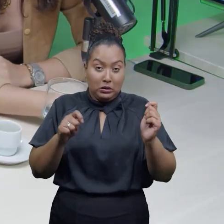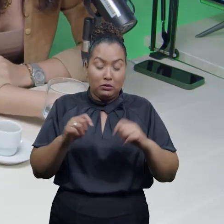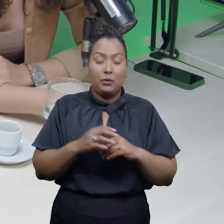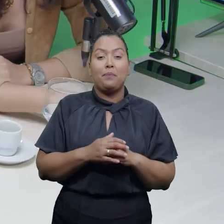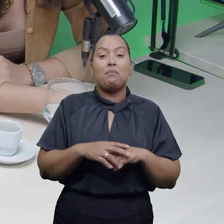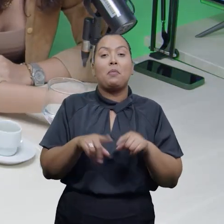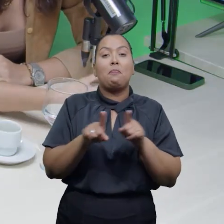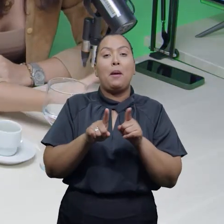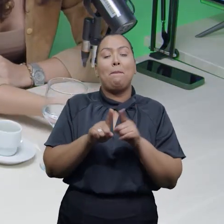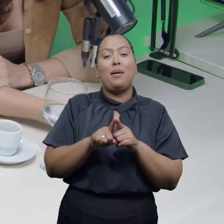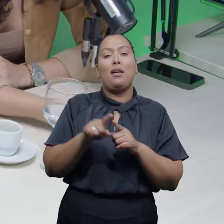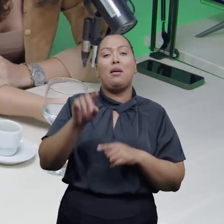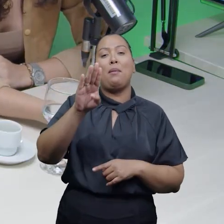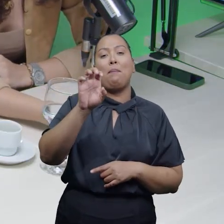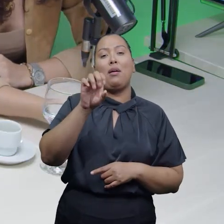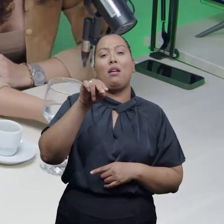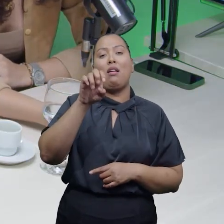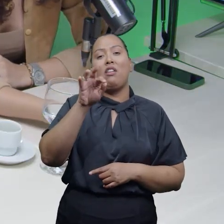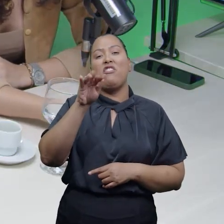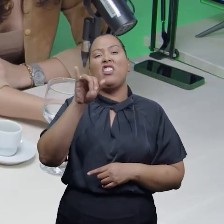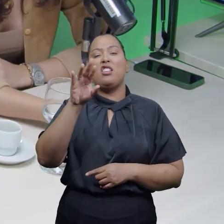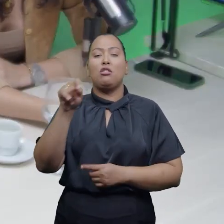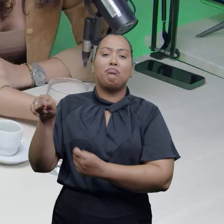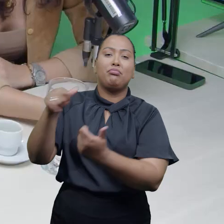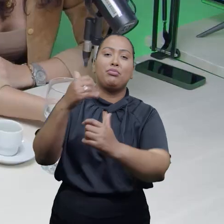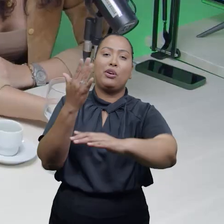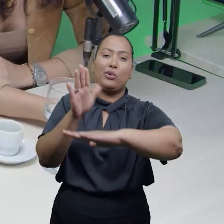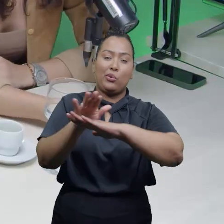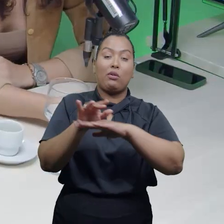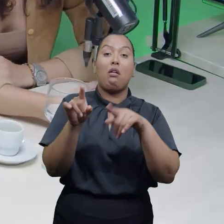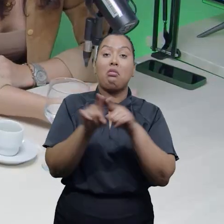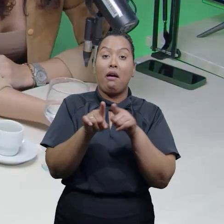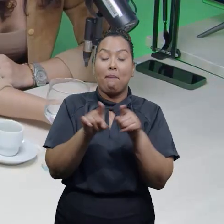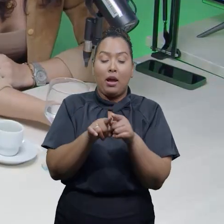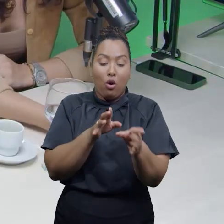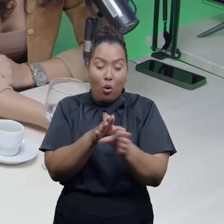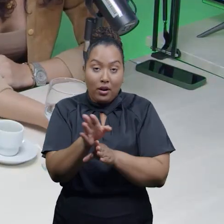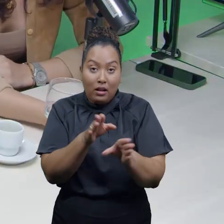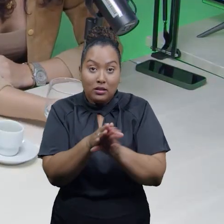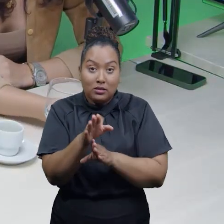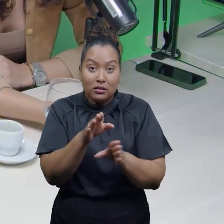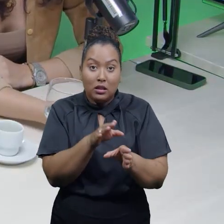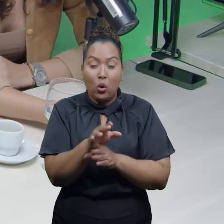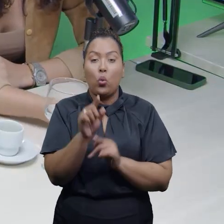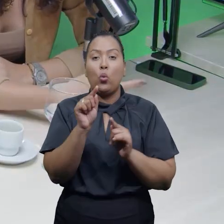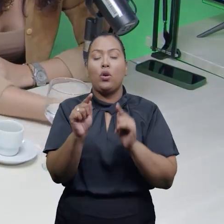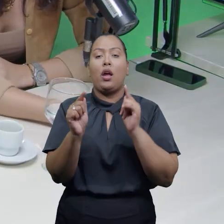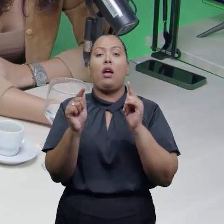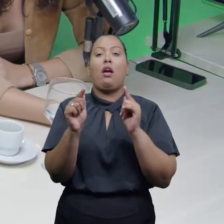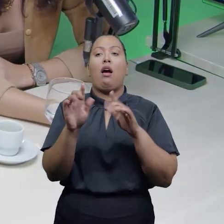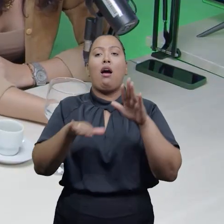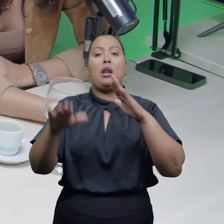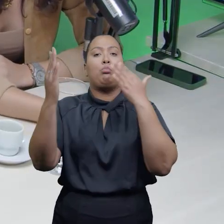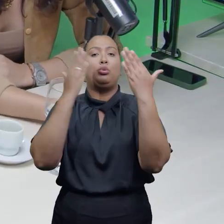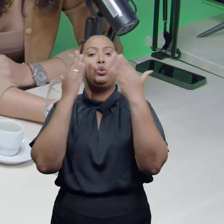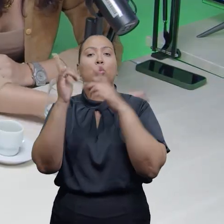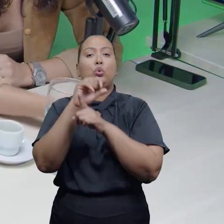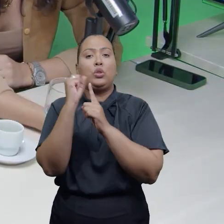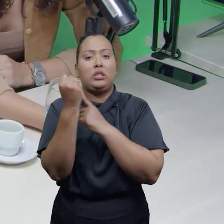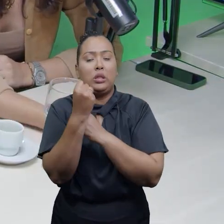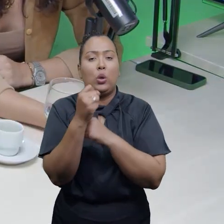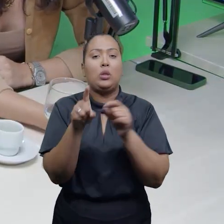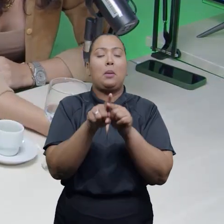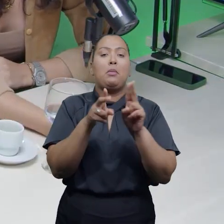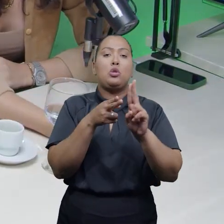outro gênero, ou benefícios socioassistenciais, e também encaminhamentos para a rede, tanto de assistência